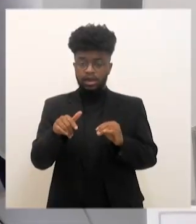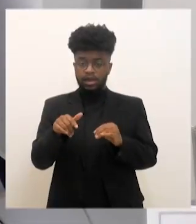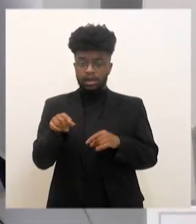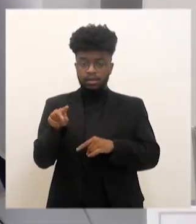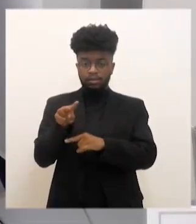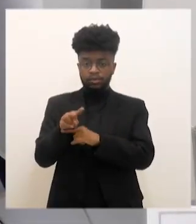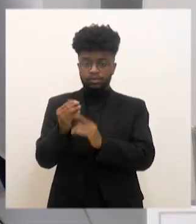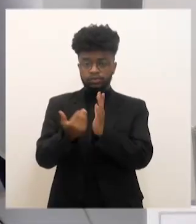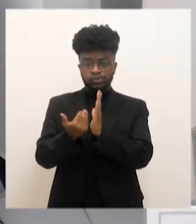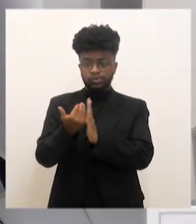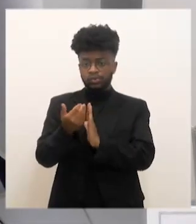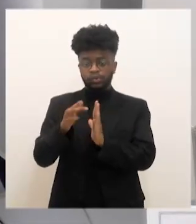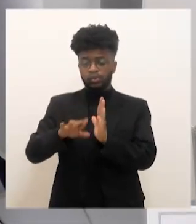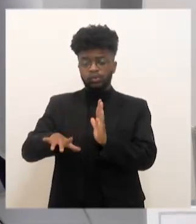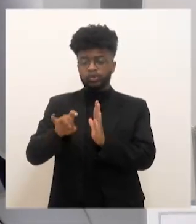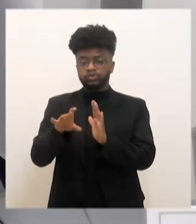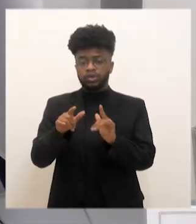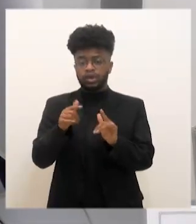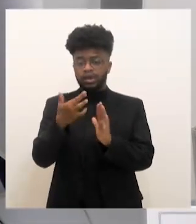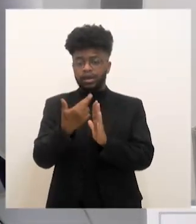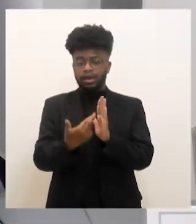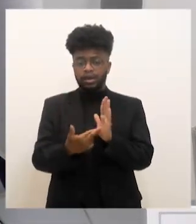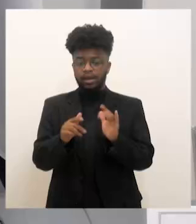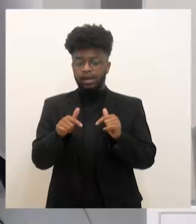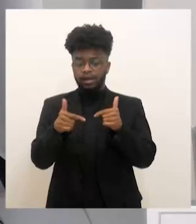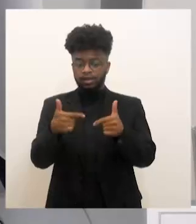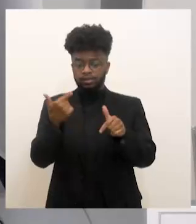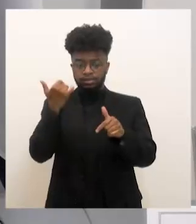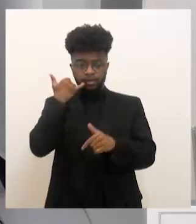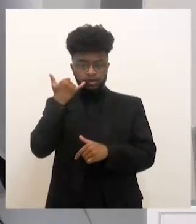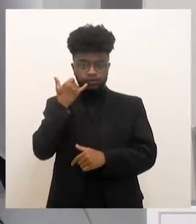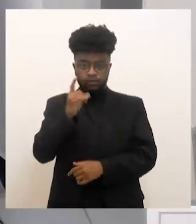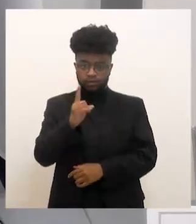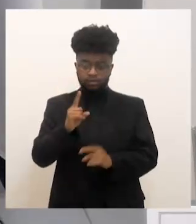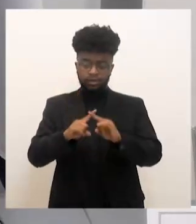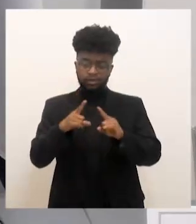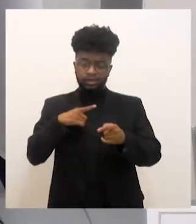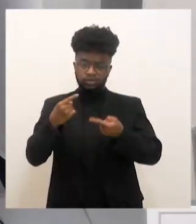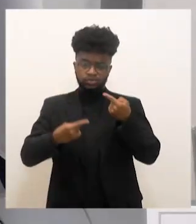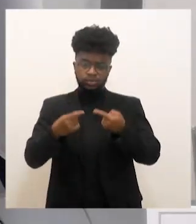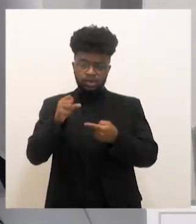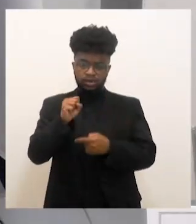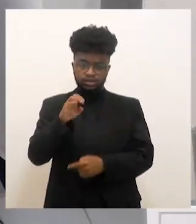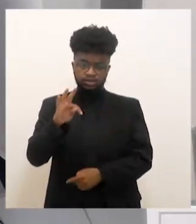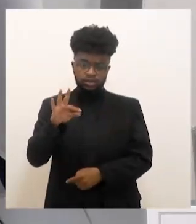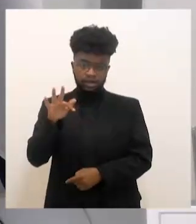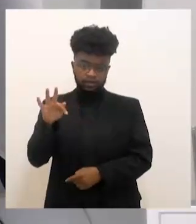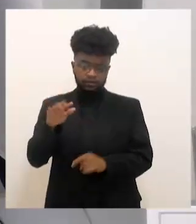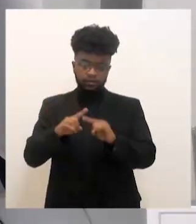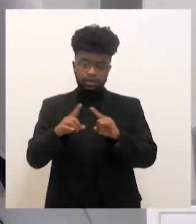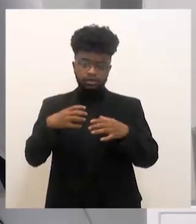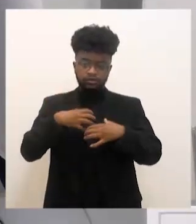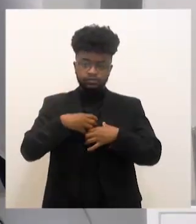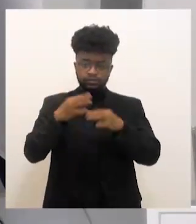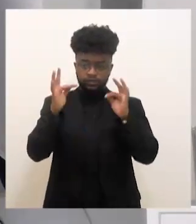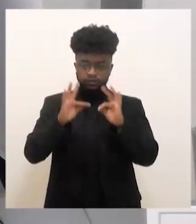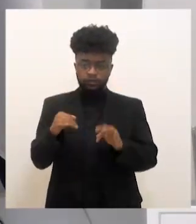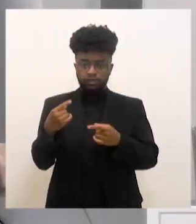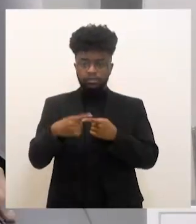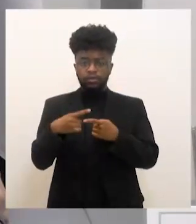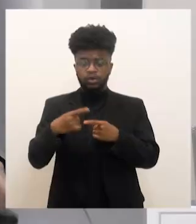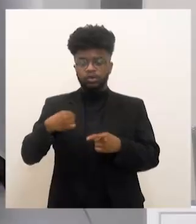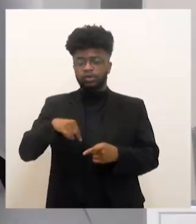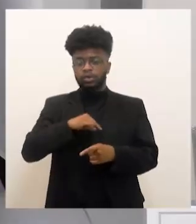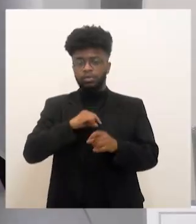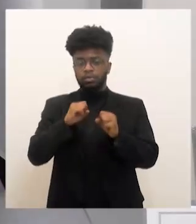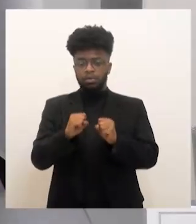do que a regulação da atividade de telefonia. Mas aí é uma discussão que vai para o Supremo e fico feliz que a gente possa alimentar ainda